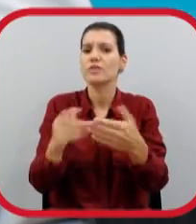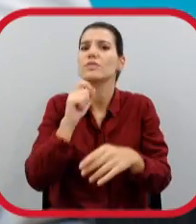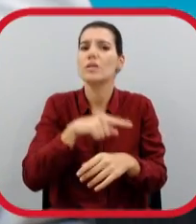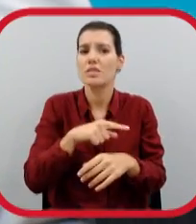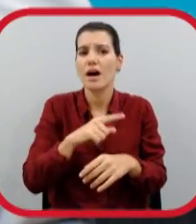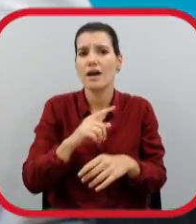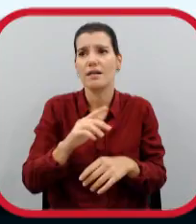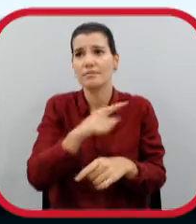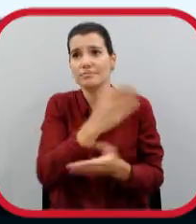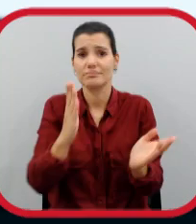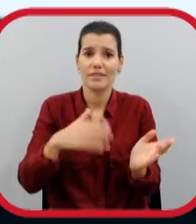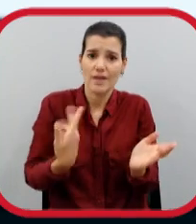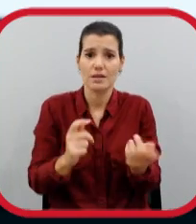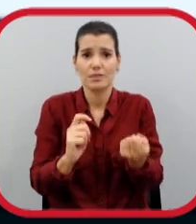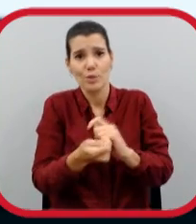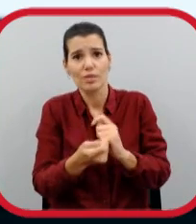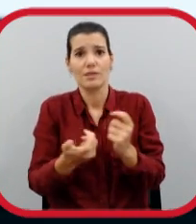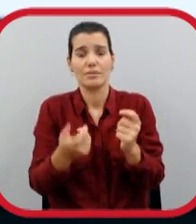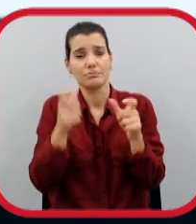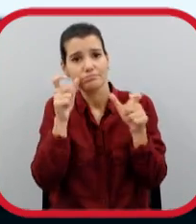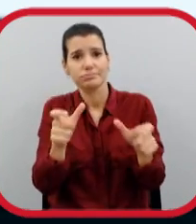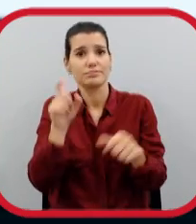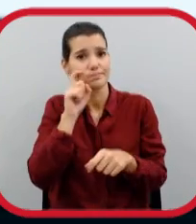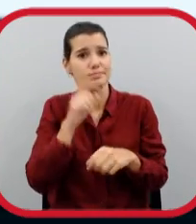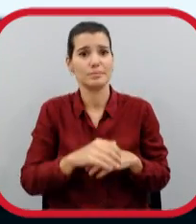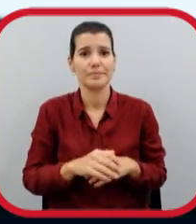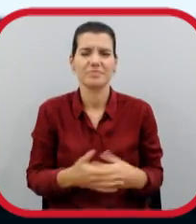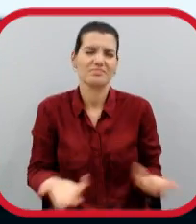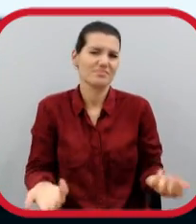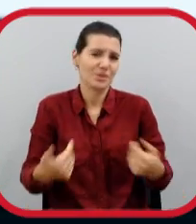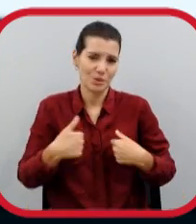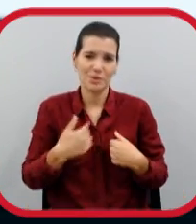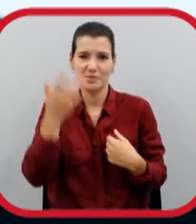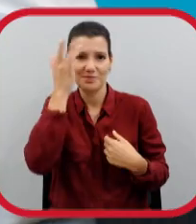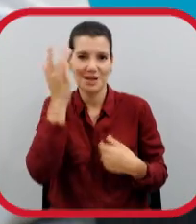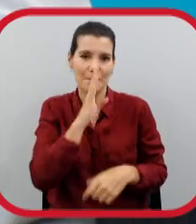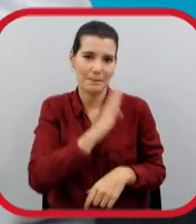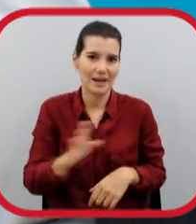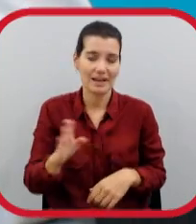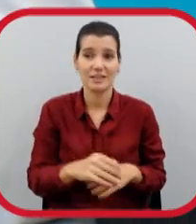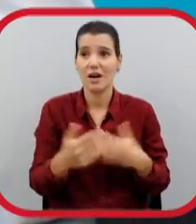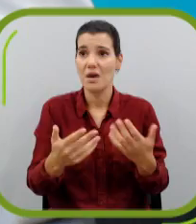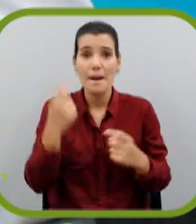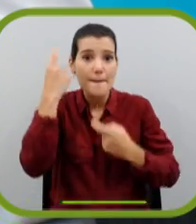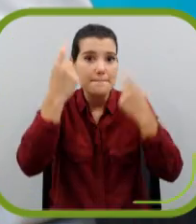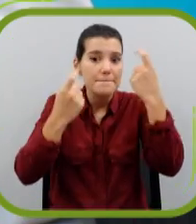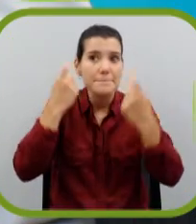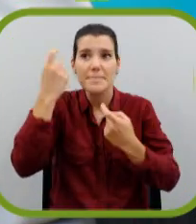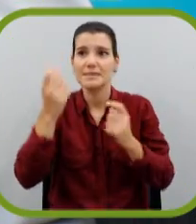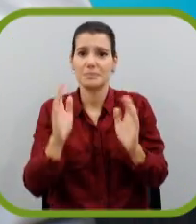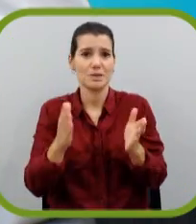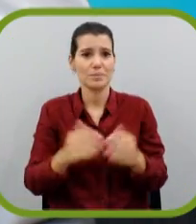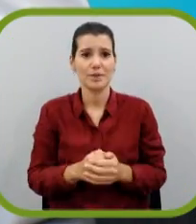que estratégias podem ser implantadas para que esse pensamento seja mais regular? Eu sou muito prático. Neste